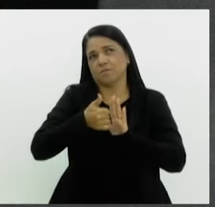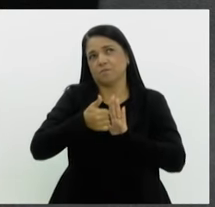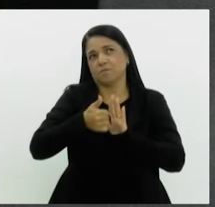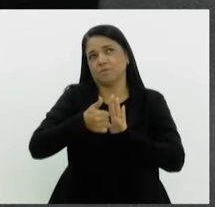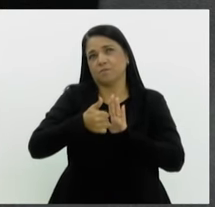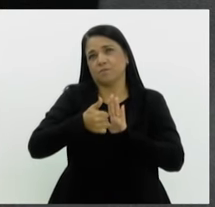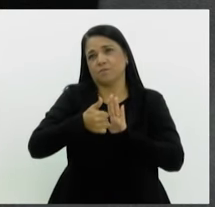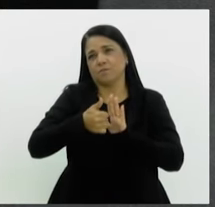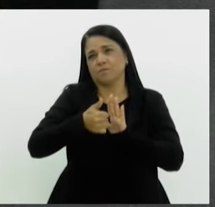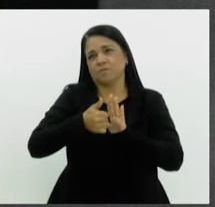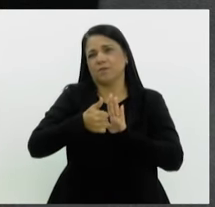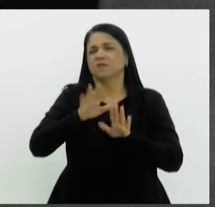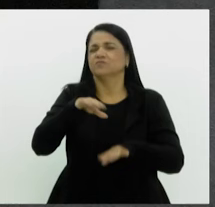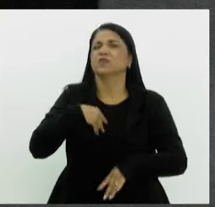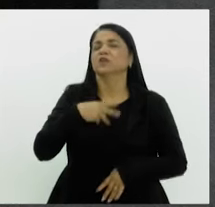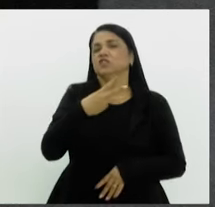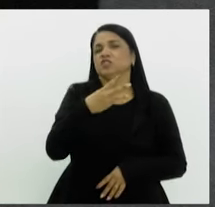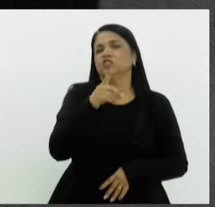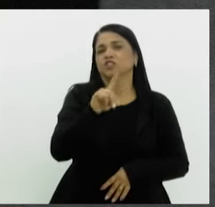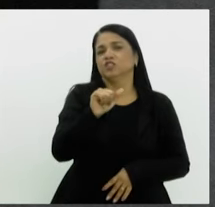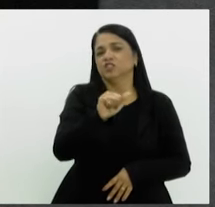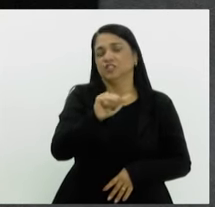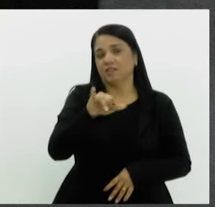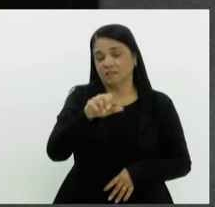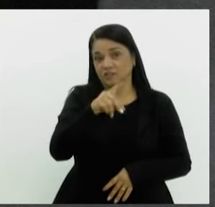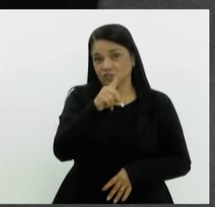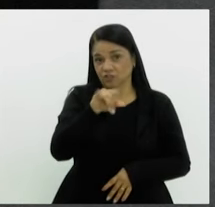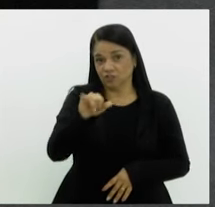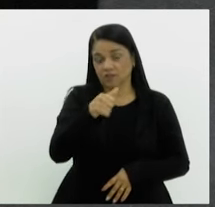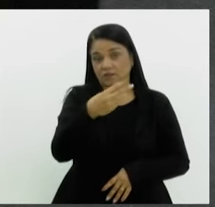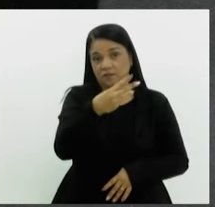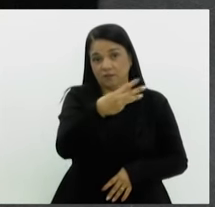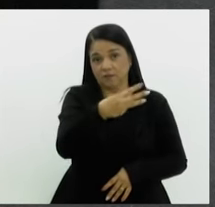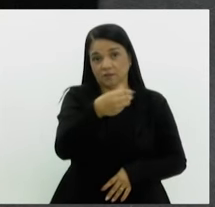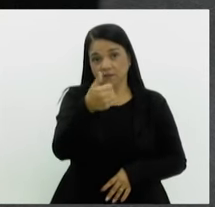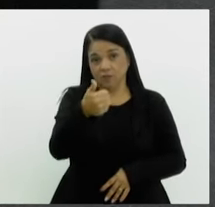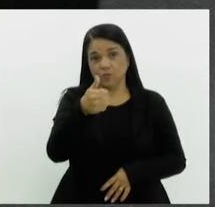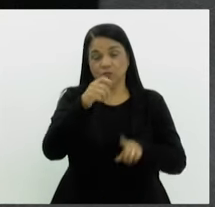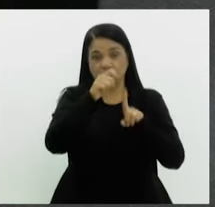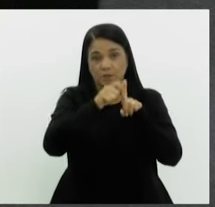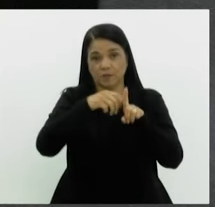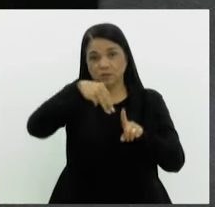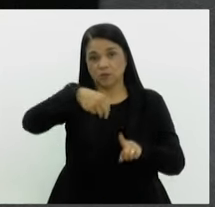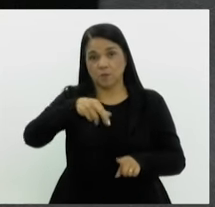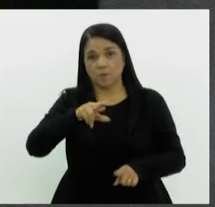ou 31 é melhor, 31 de março de